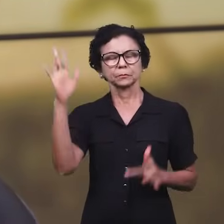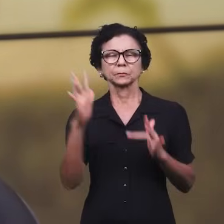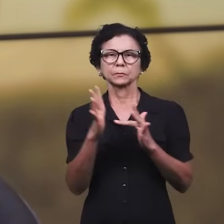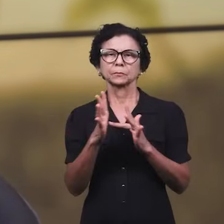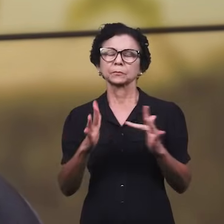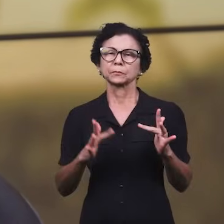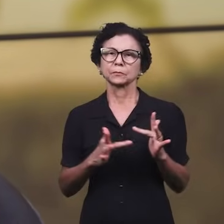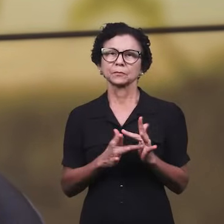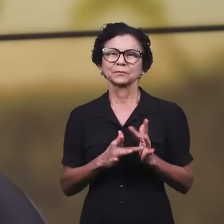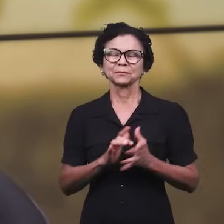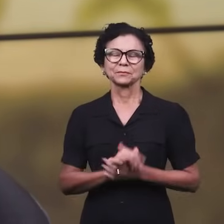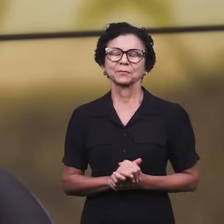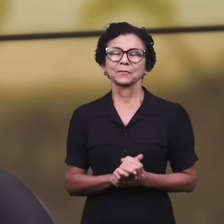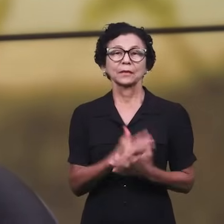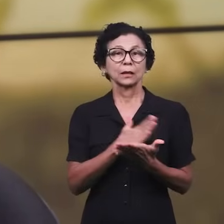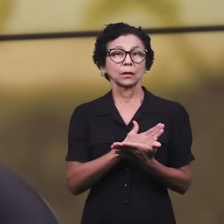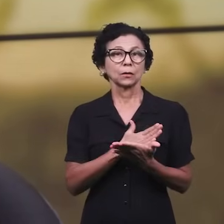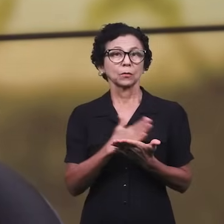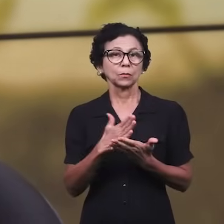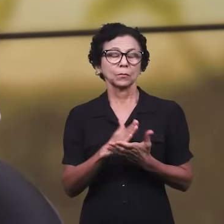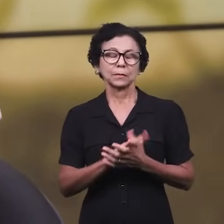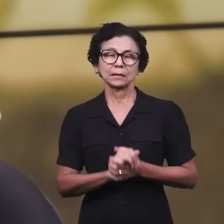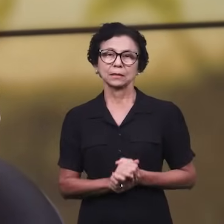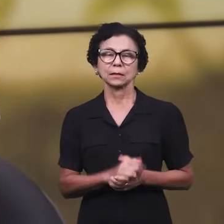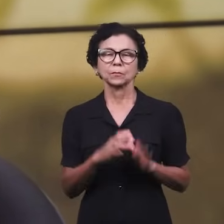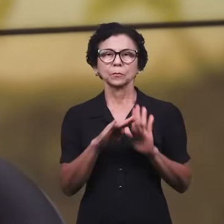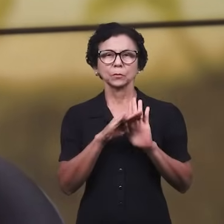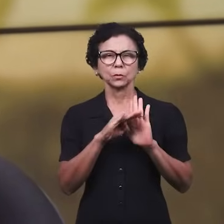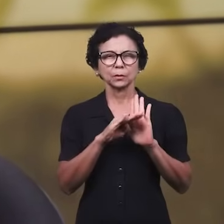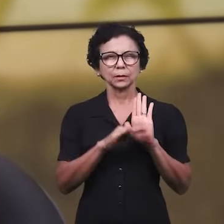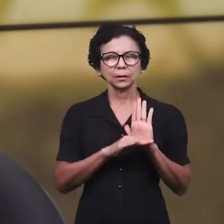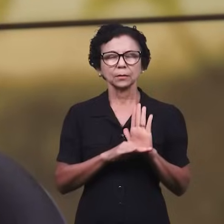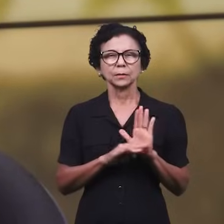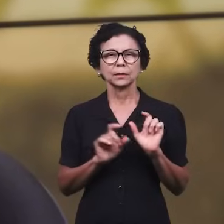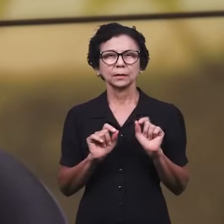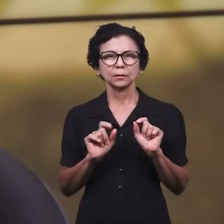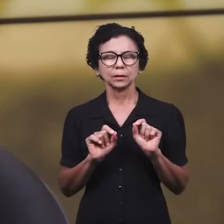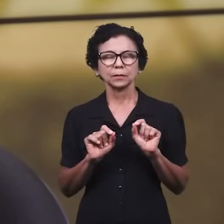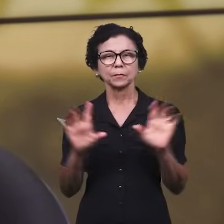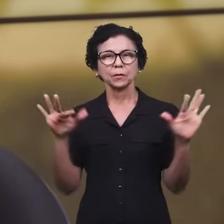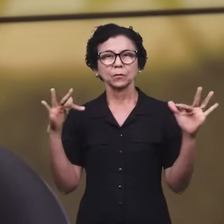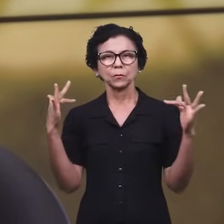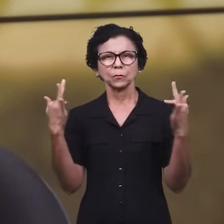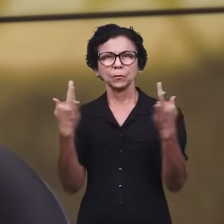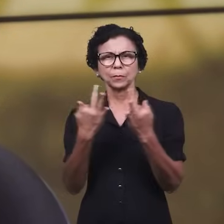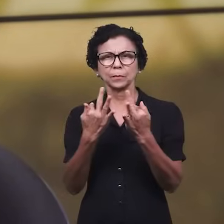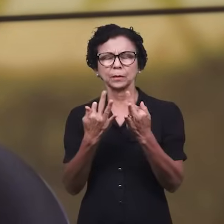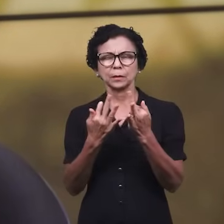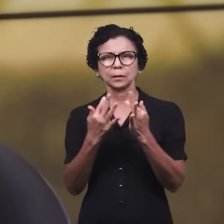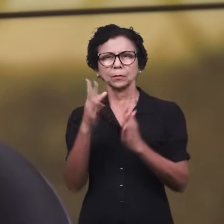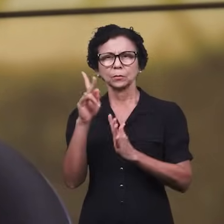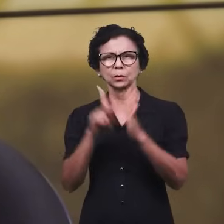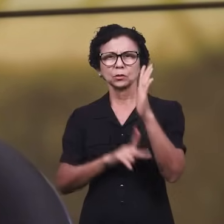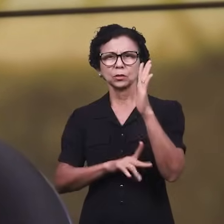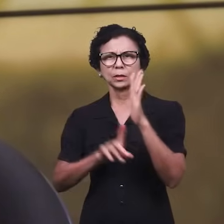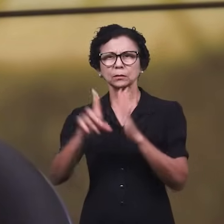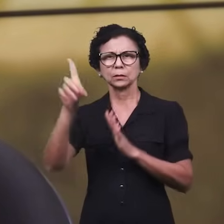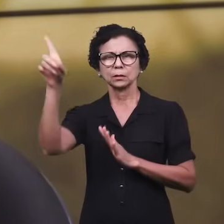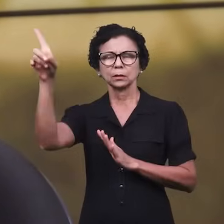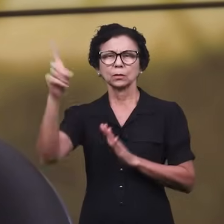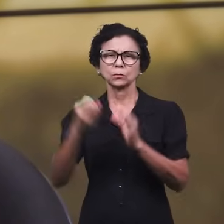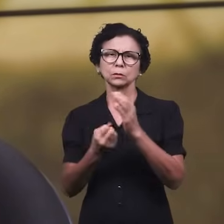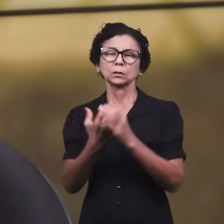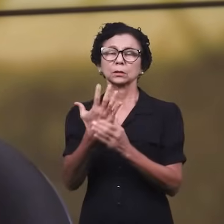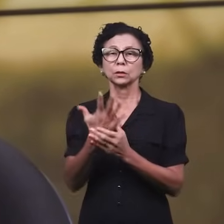Jesus nós estamos dando início a mais um programa Família projeto de Deus estamos no canal oficial da